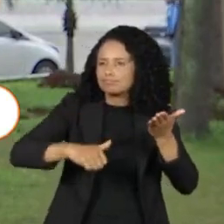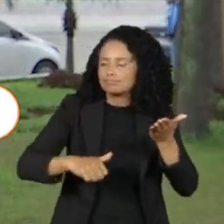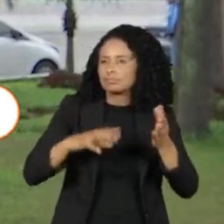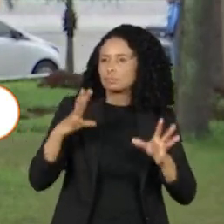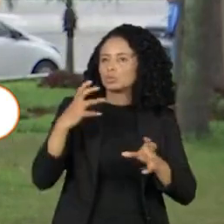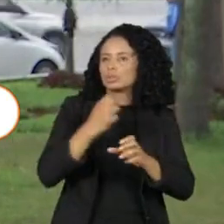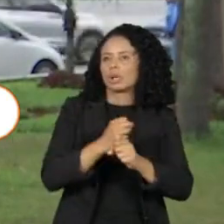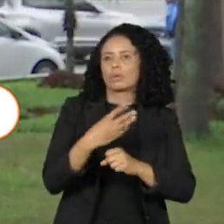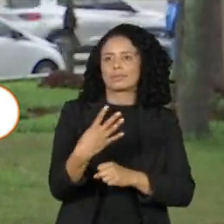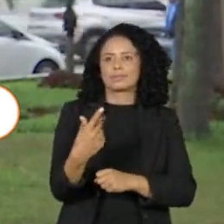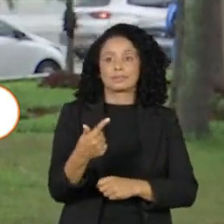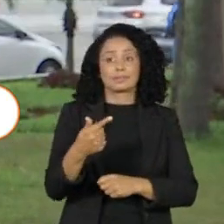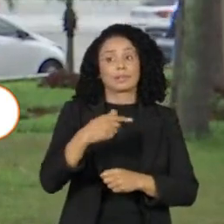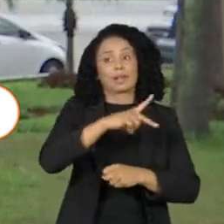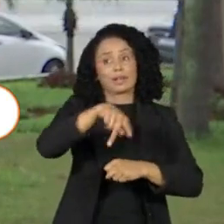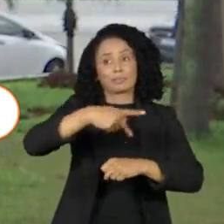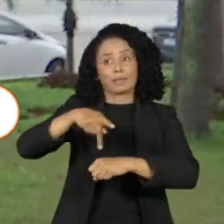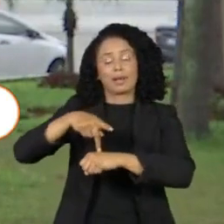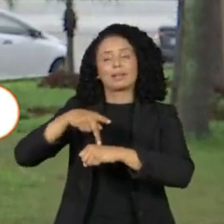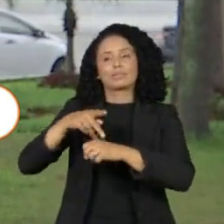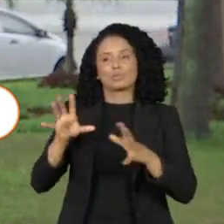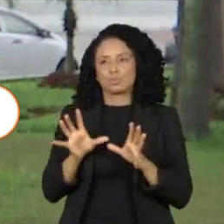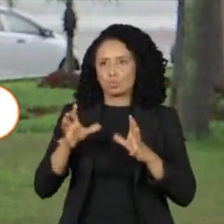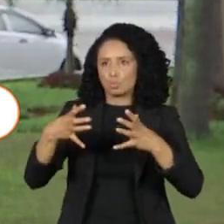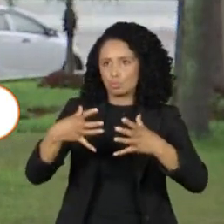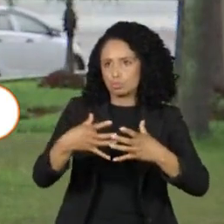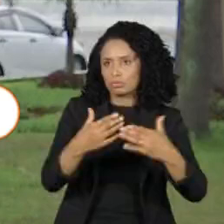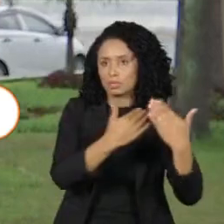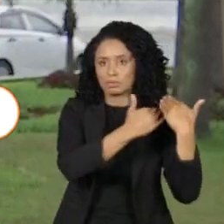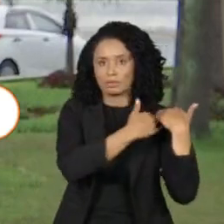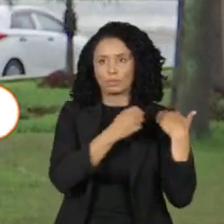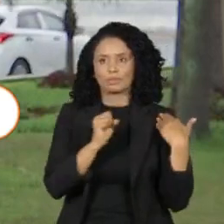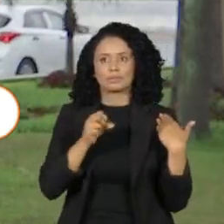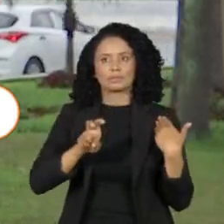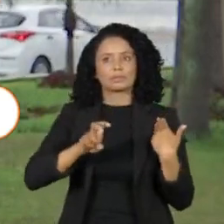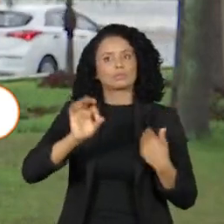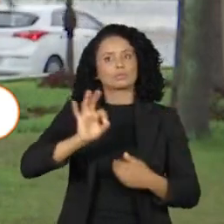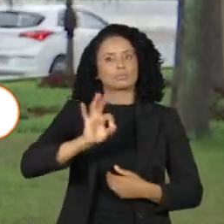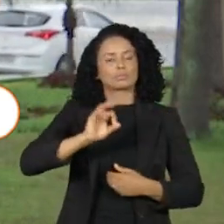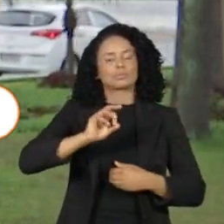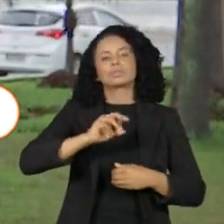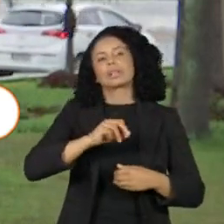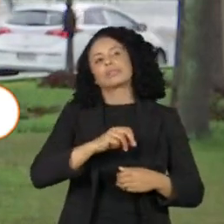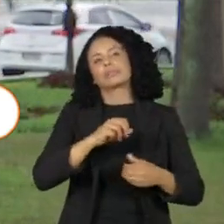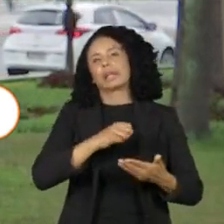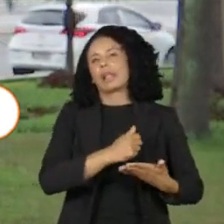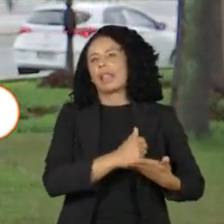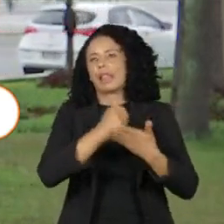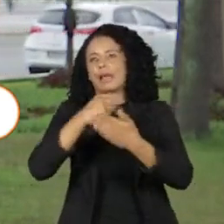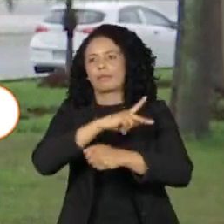que juntos são responsáveis por 85% das exportações mundiais.